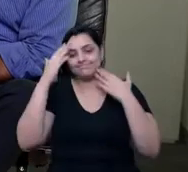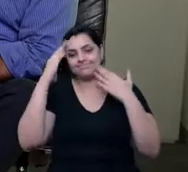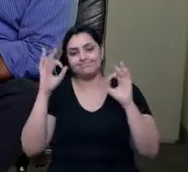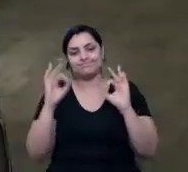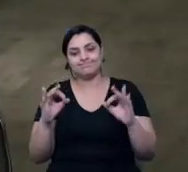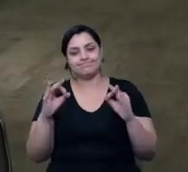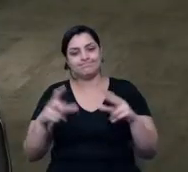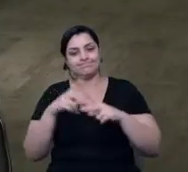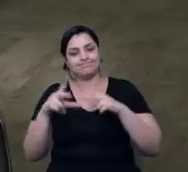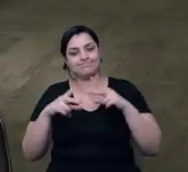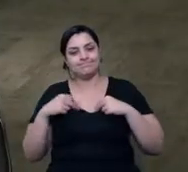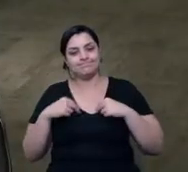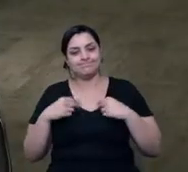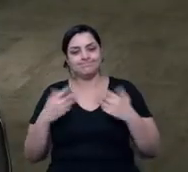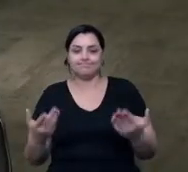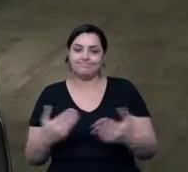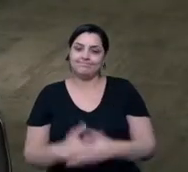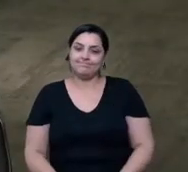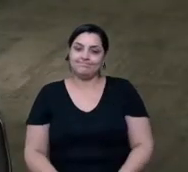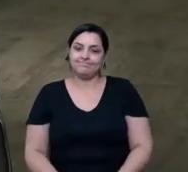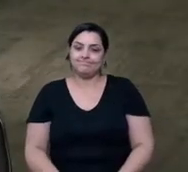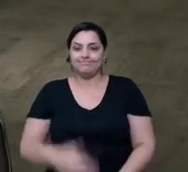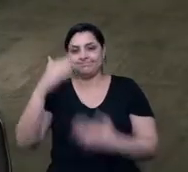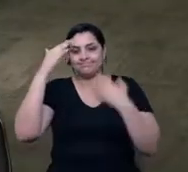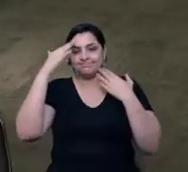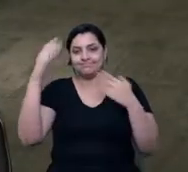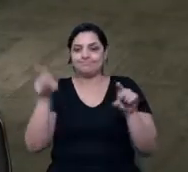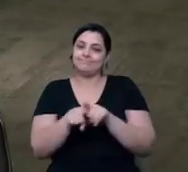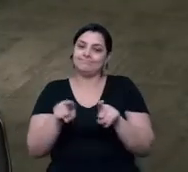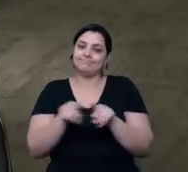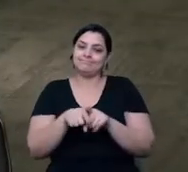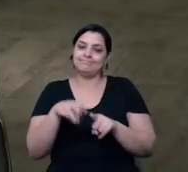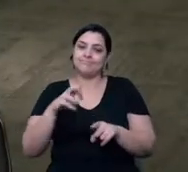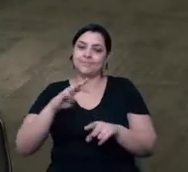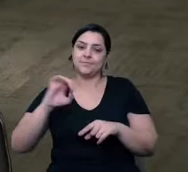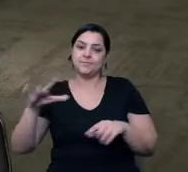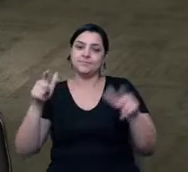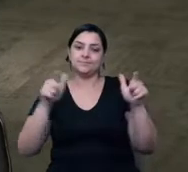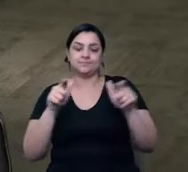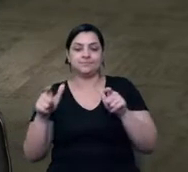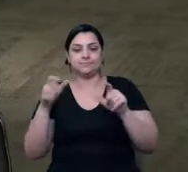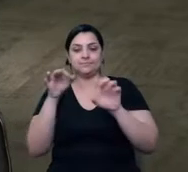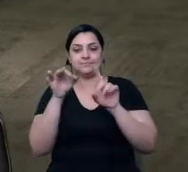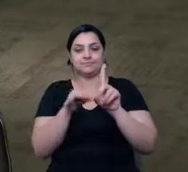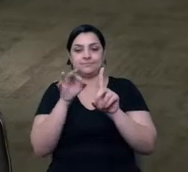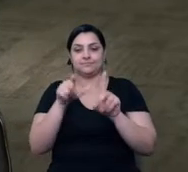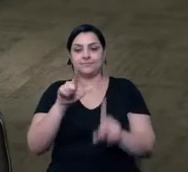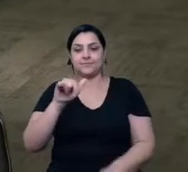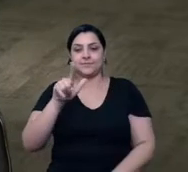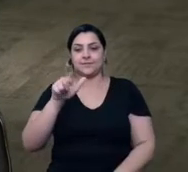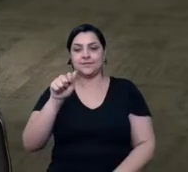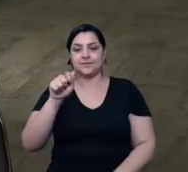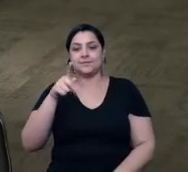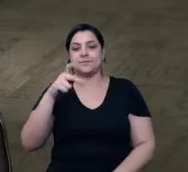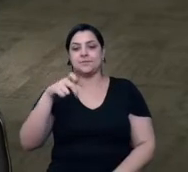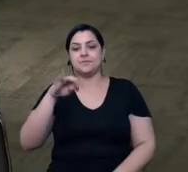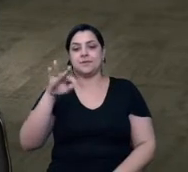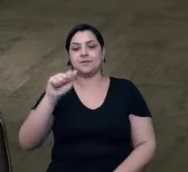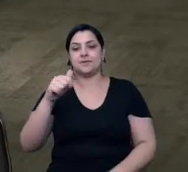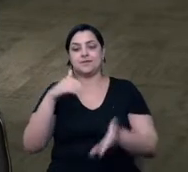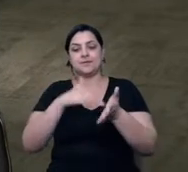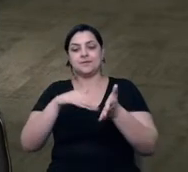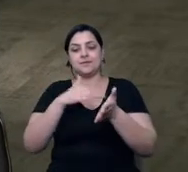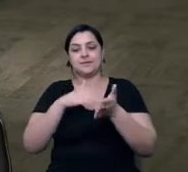presente. Agradeço também ao Memorial Espaço, desembargadora Lila Pimenta Duarte, ligada à Secretaria de Gestão